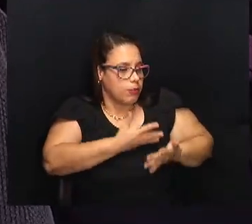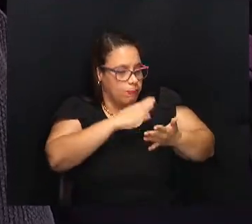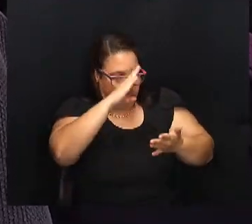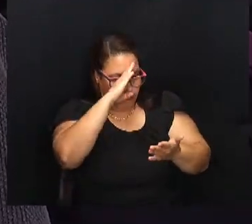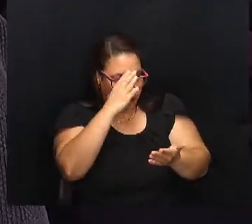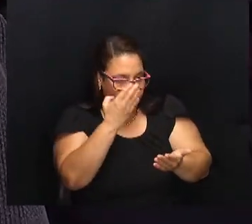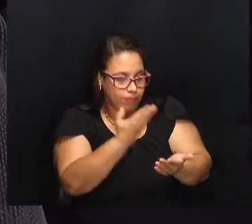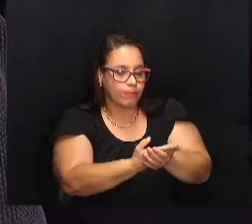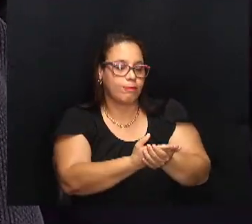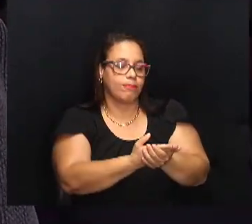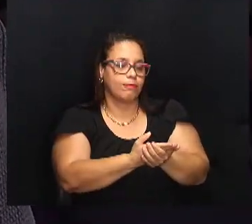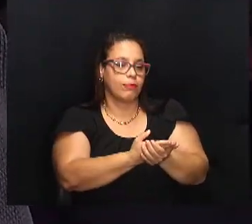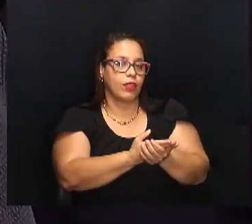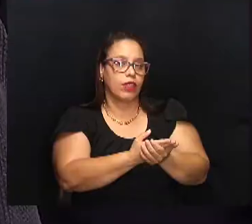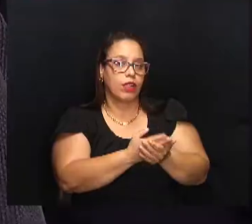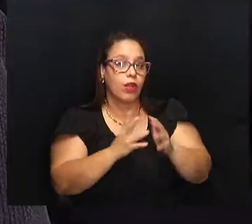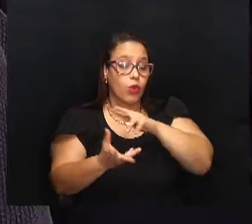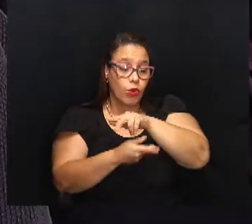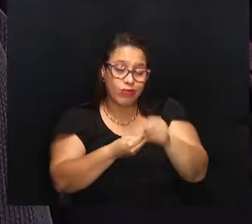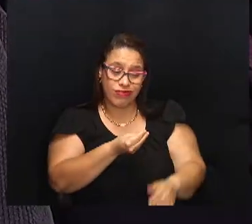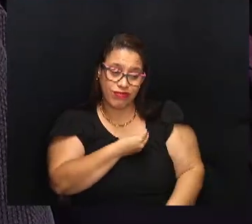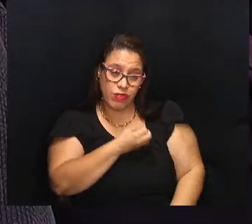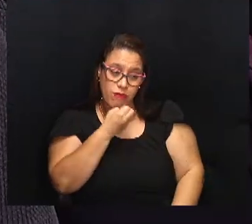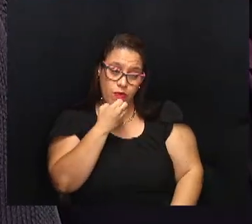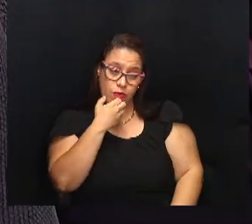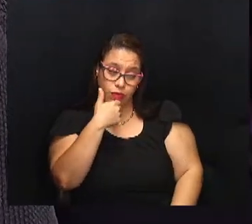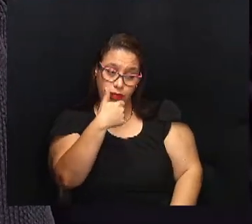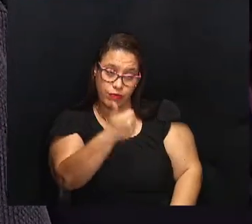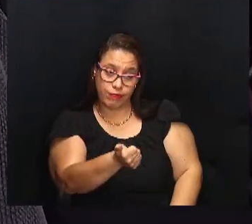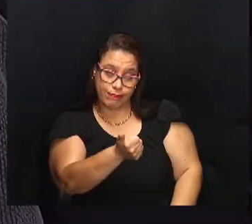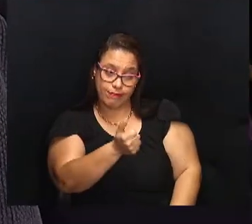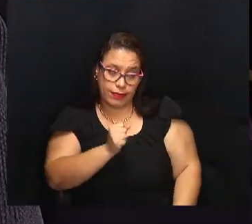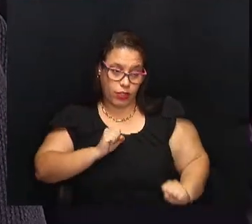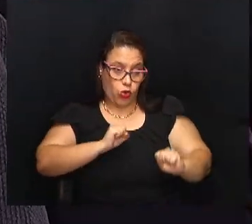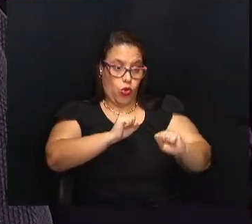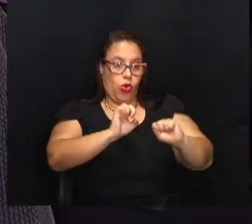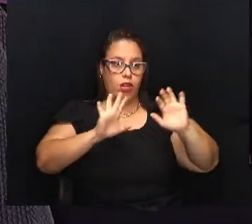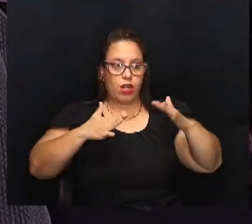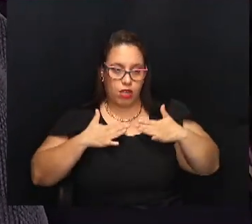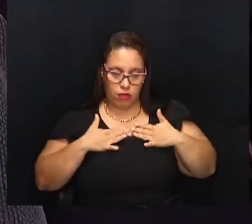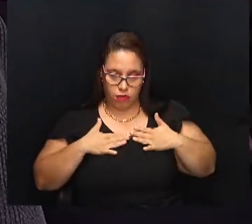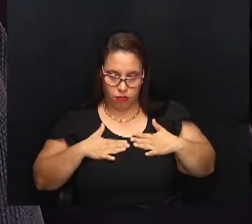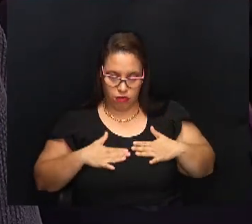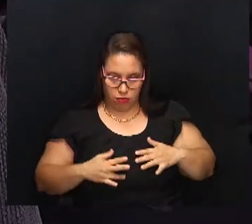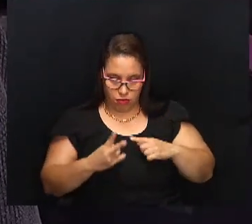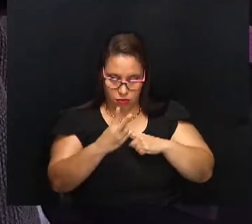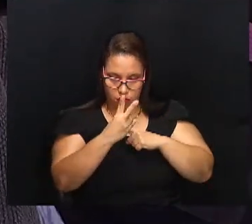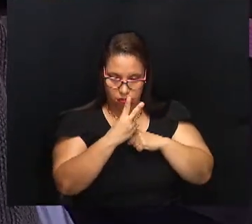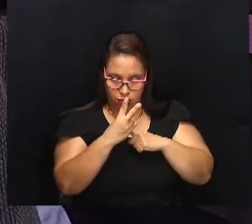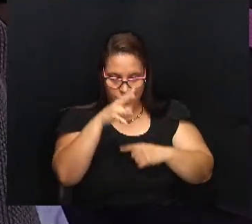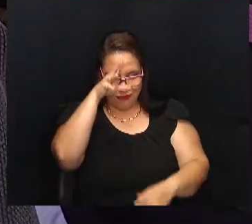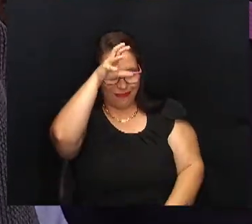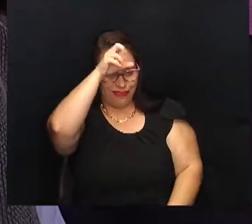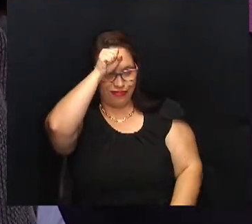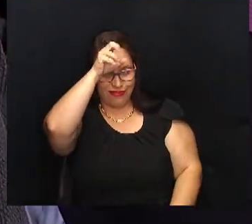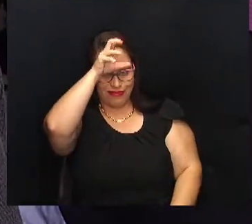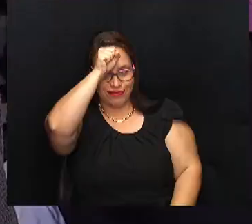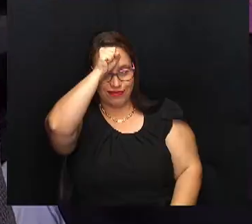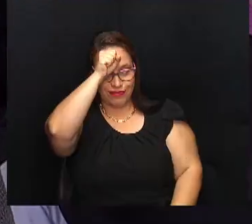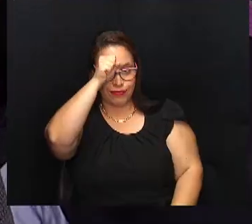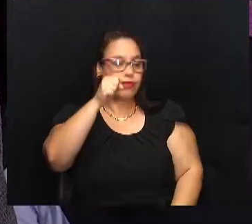confiança. E no mundo onde a gente vive, é muito bom a gente poder se defender, Então é uma arte que você aprende a